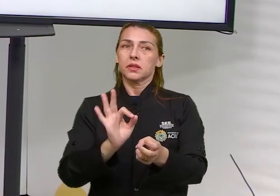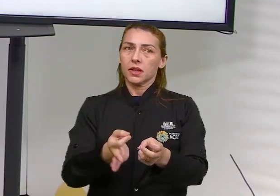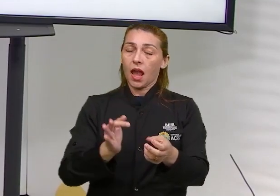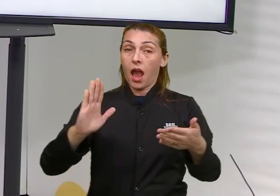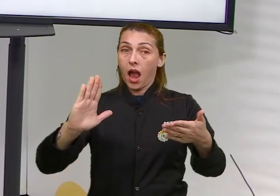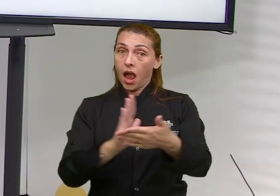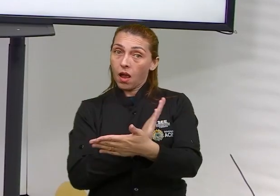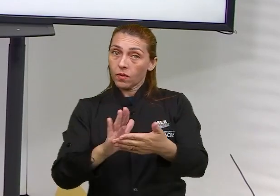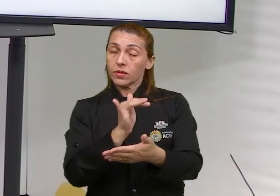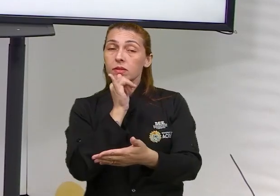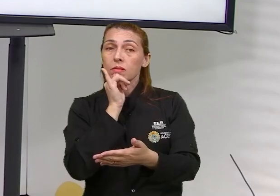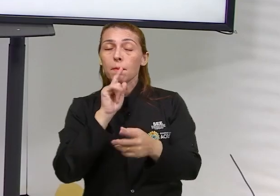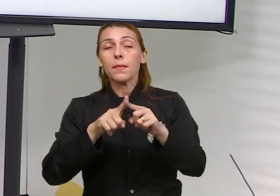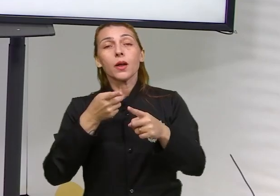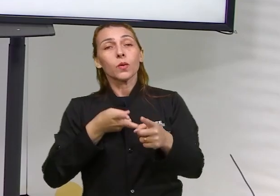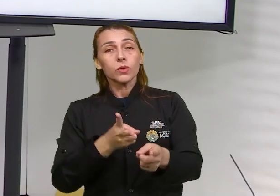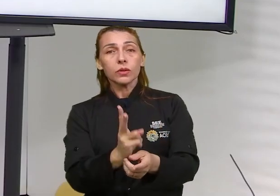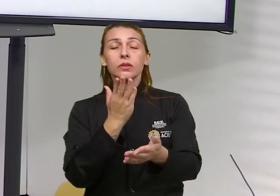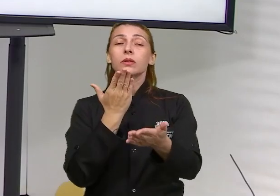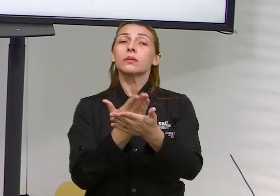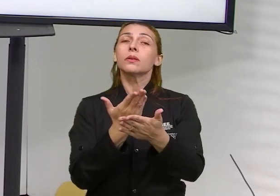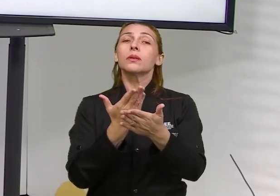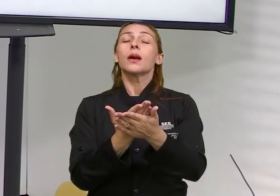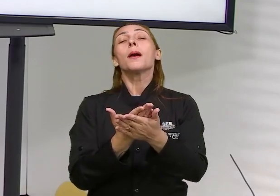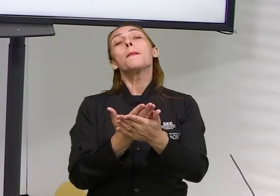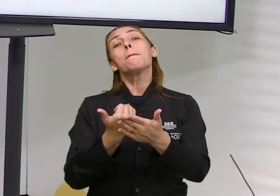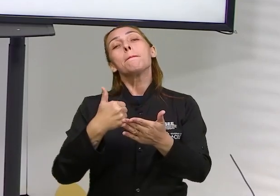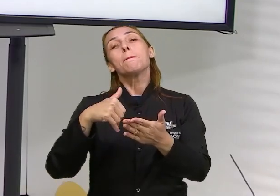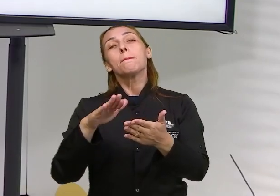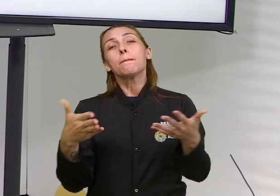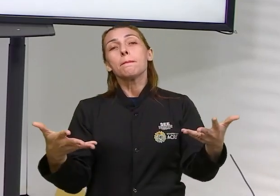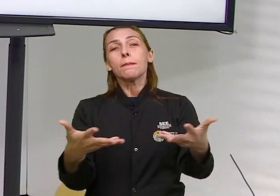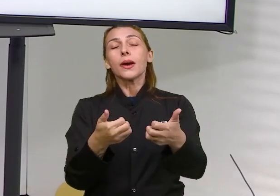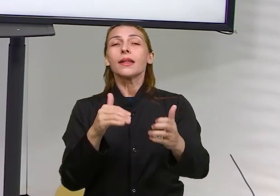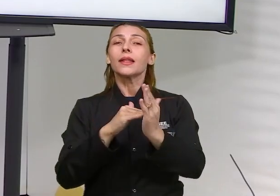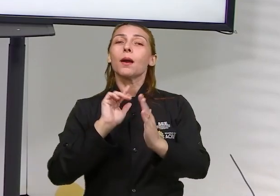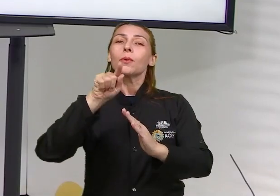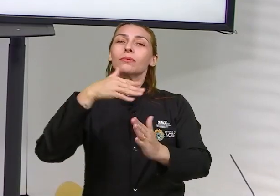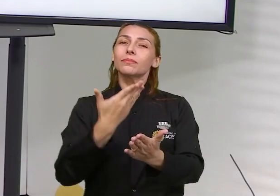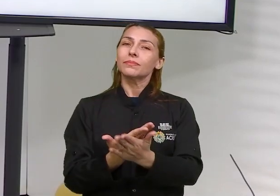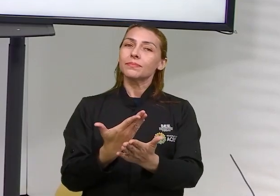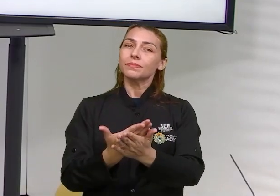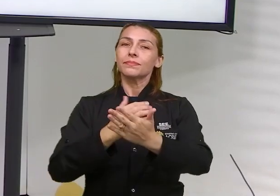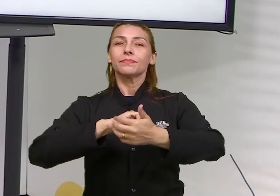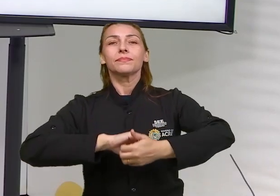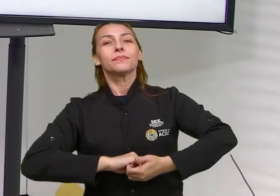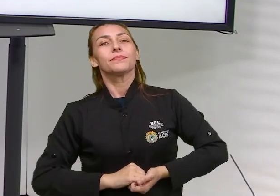foram alguns exemplos, mas continue estudando para se aprimorar cada vez mais. Até a próxima aula.